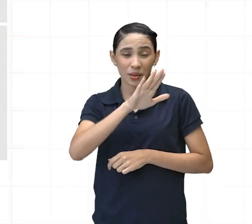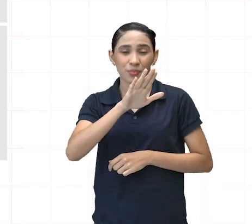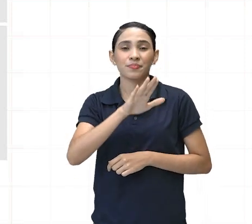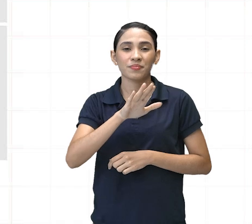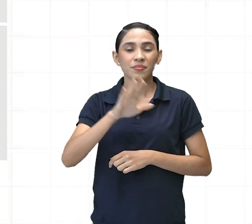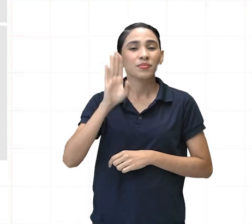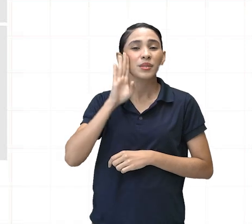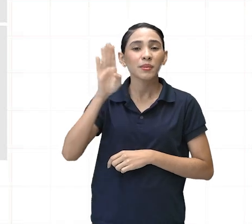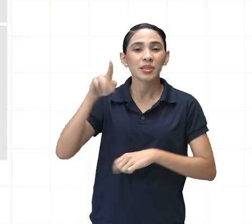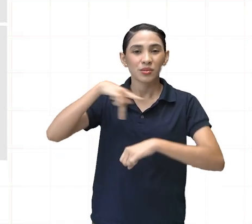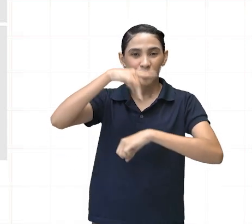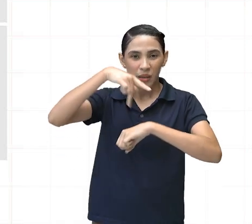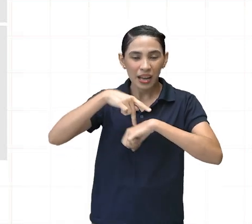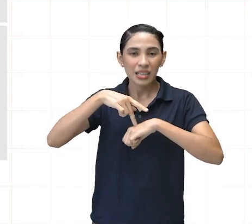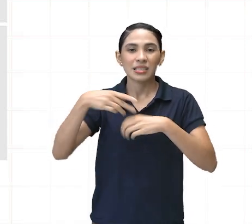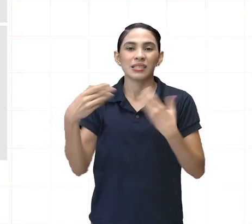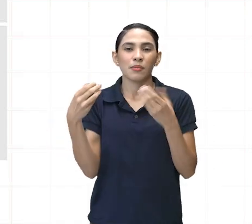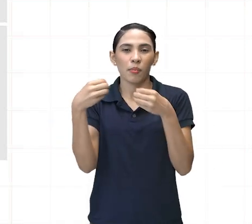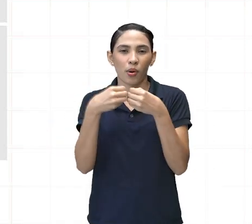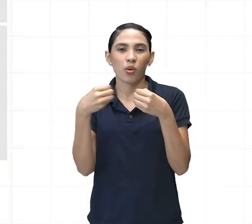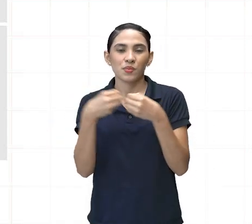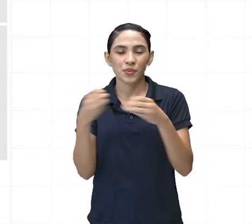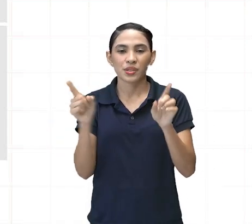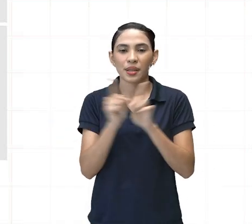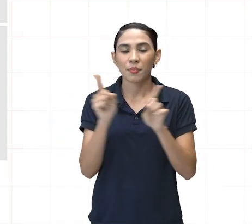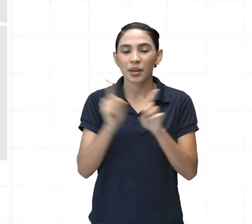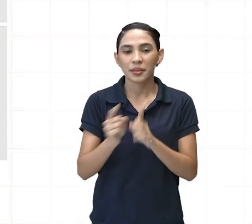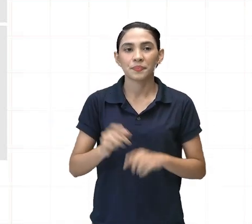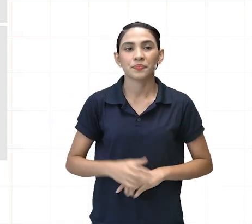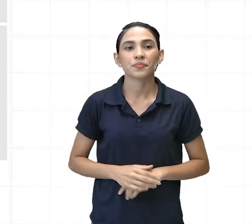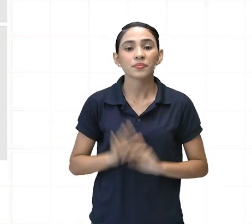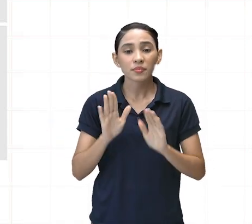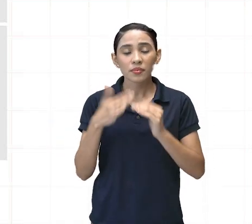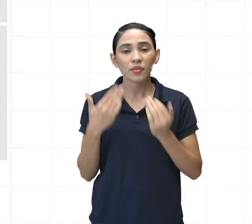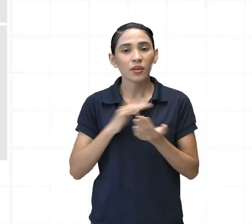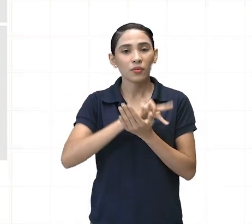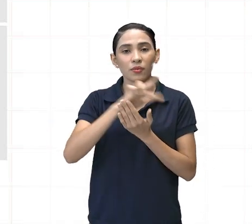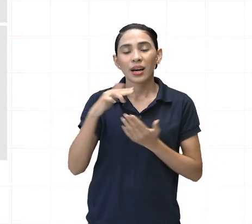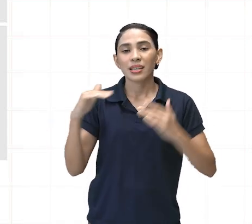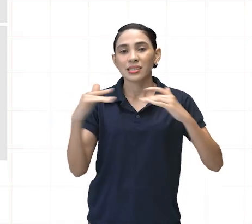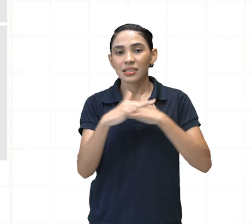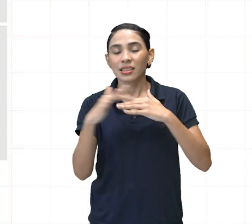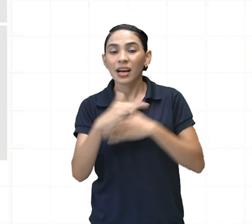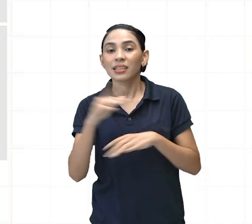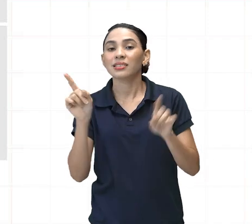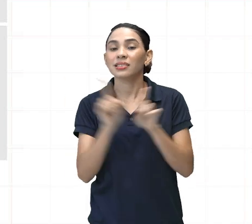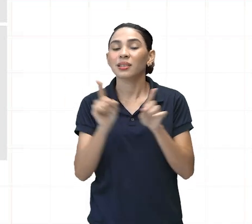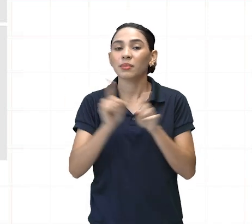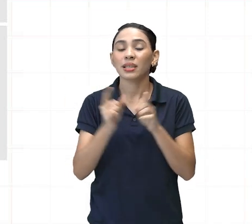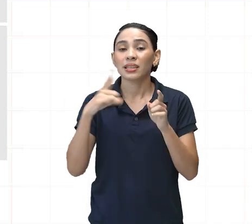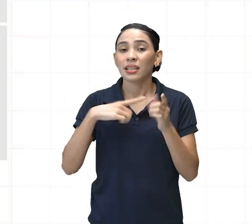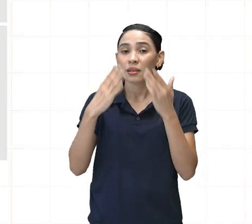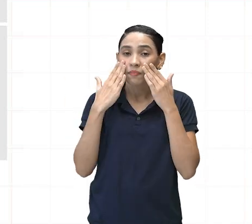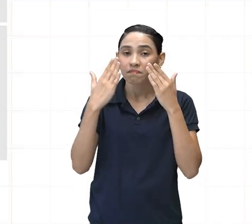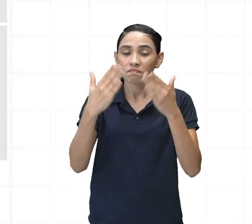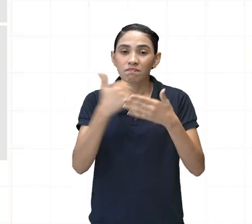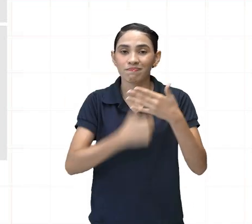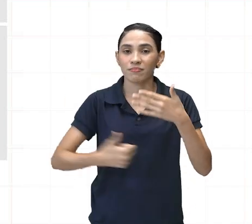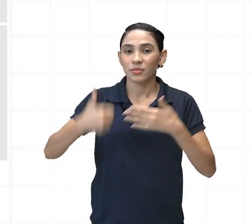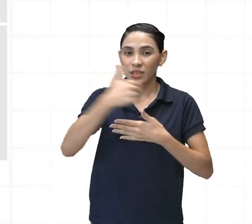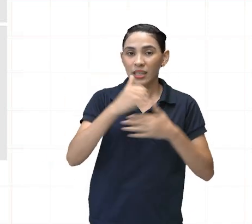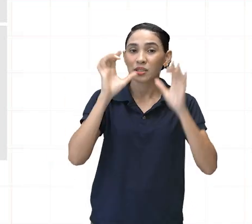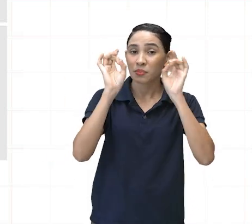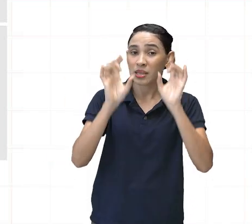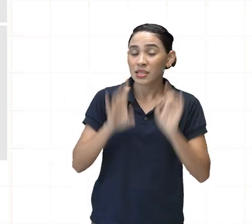ali dos países estarem muito próximos, né? Então, várias cidades acabam se destacando no continente